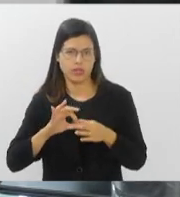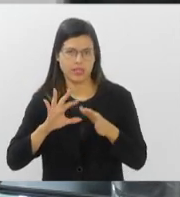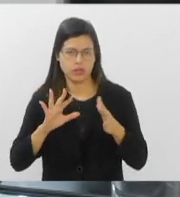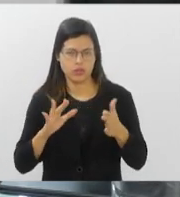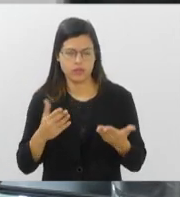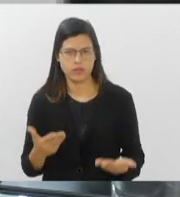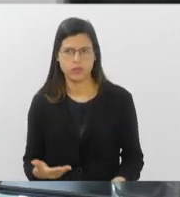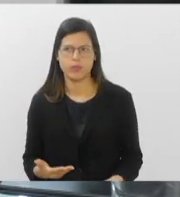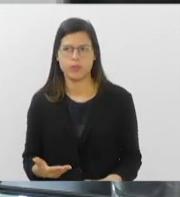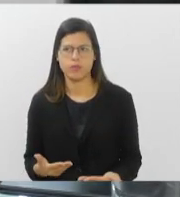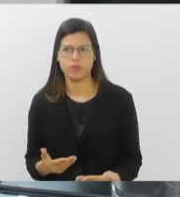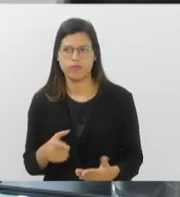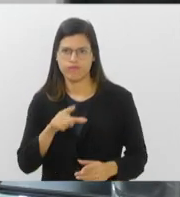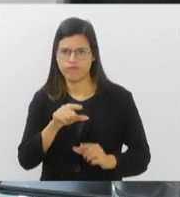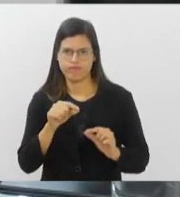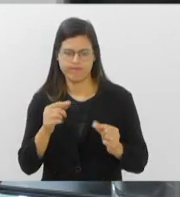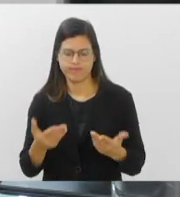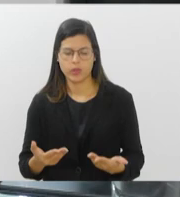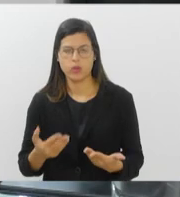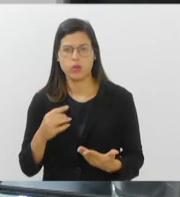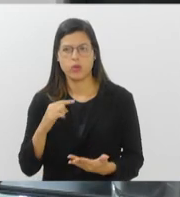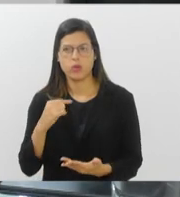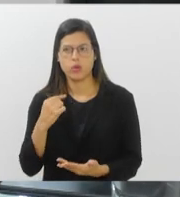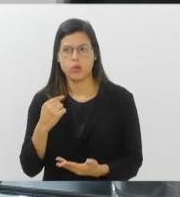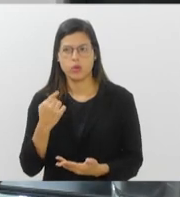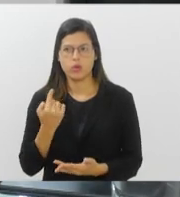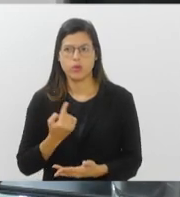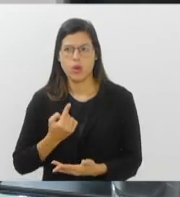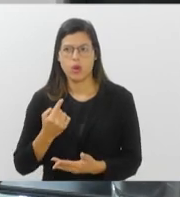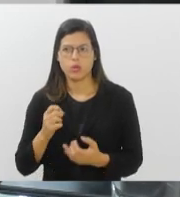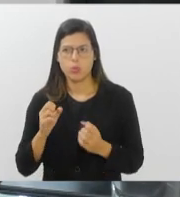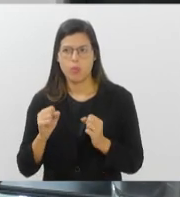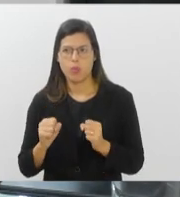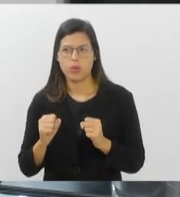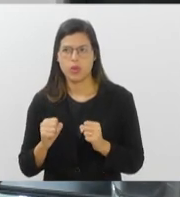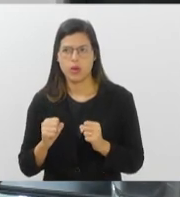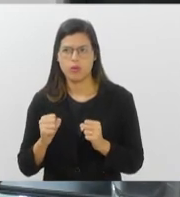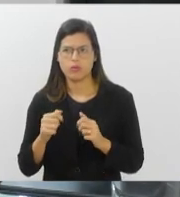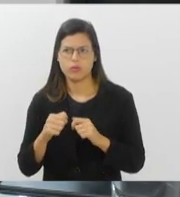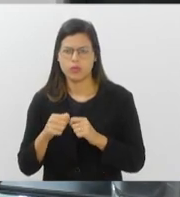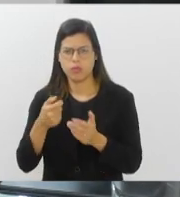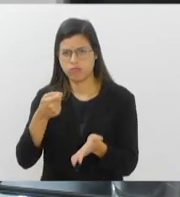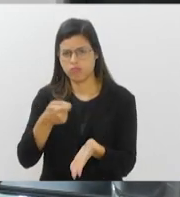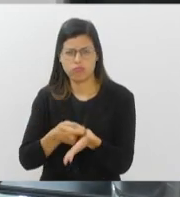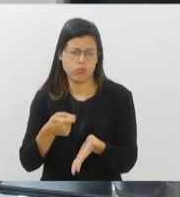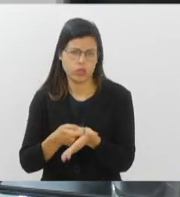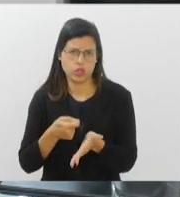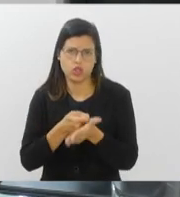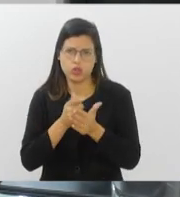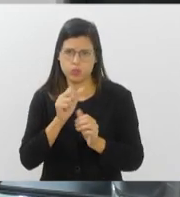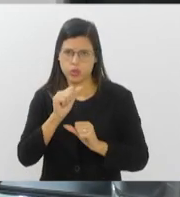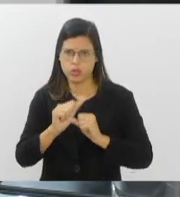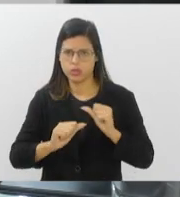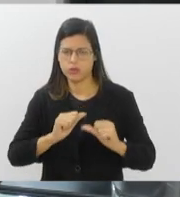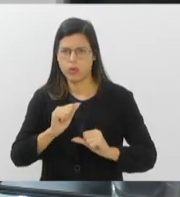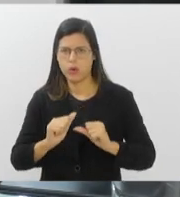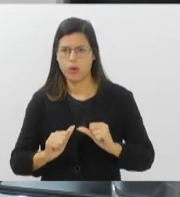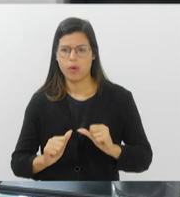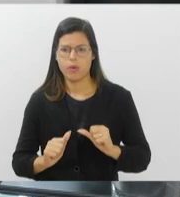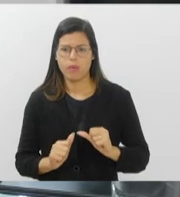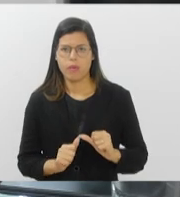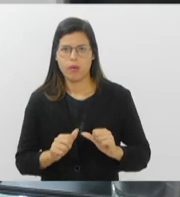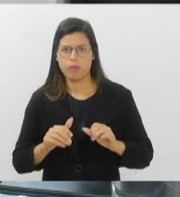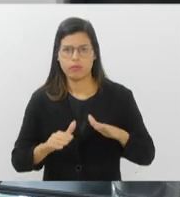que podemos legislar de forma coercitiva, impositiva. Talvez seja uma